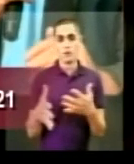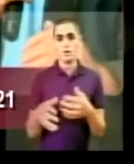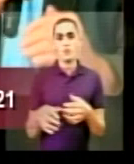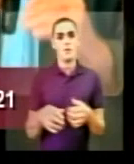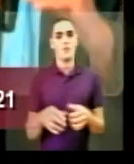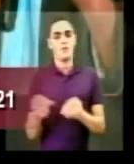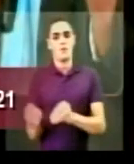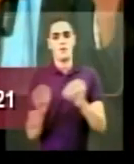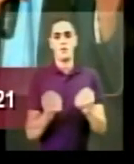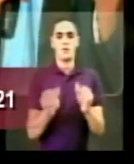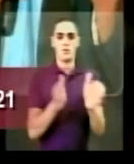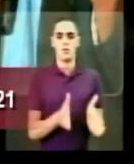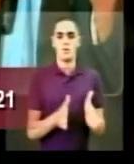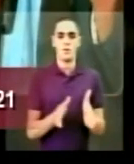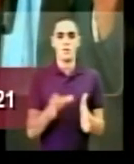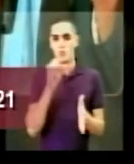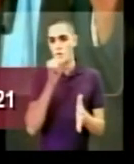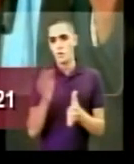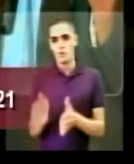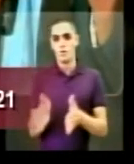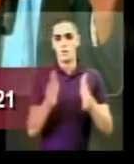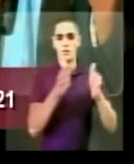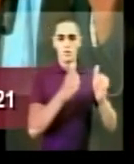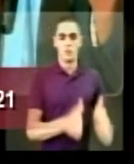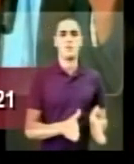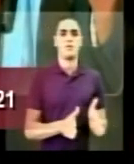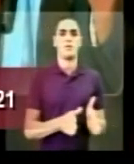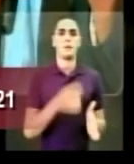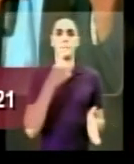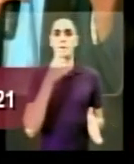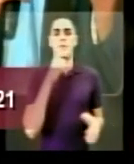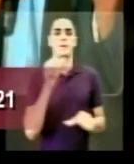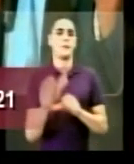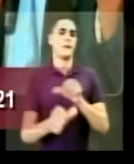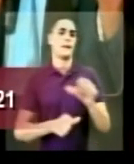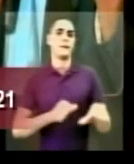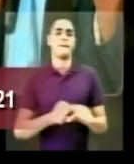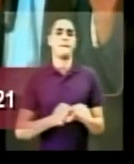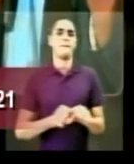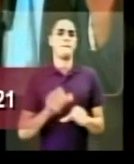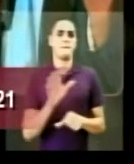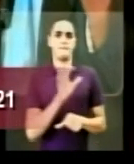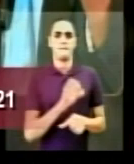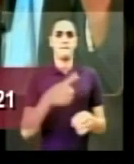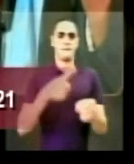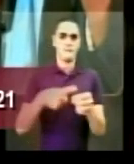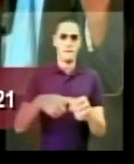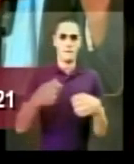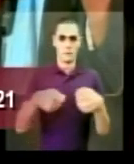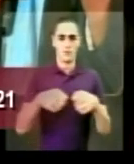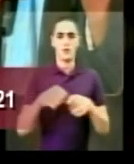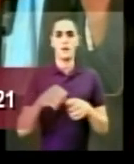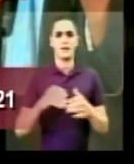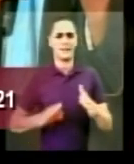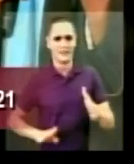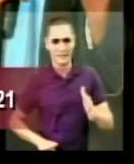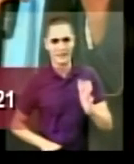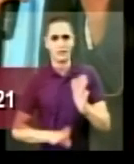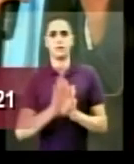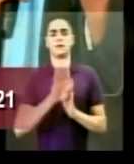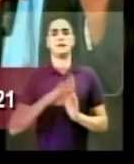tinha que atingir 80% da ocupação, a região tinha que atingir 80% de ocupação de leitos de